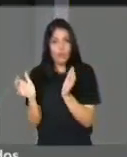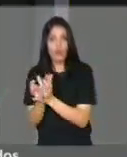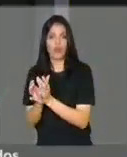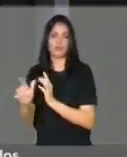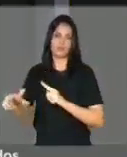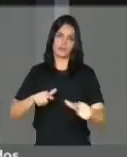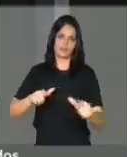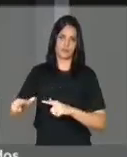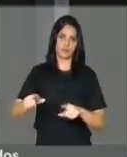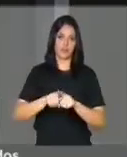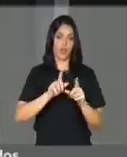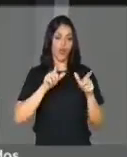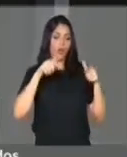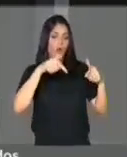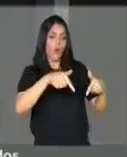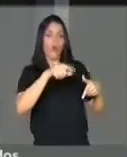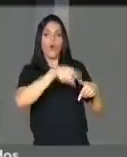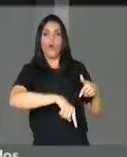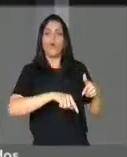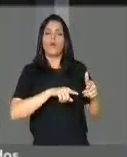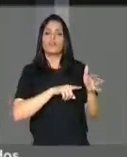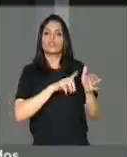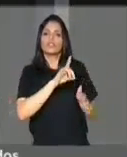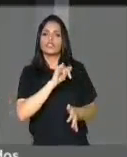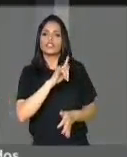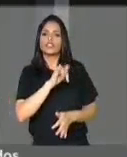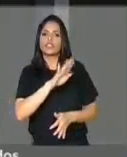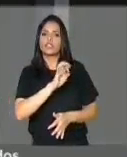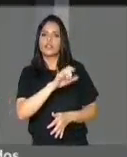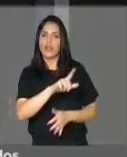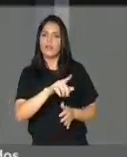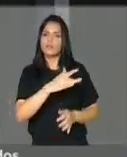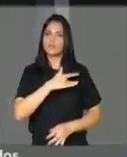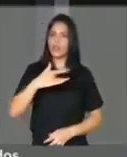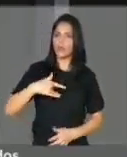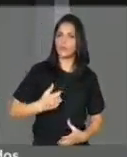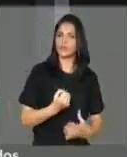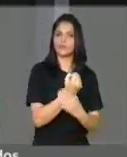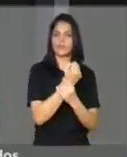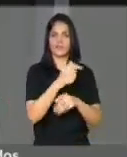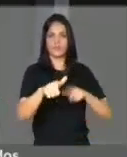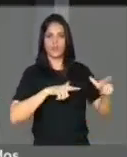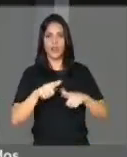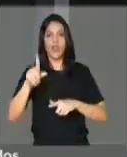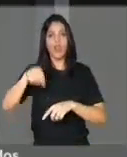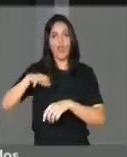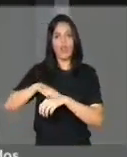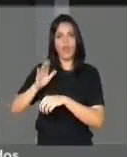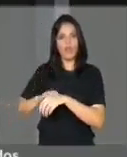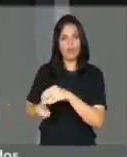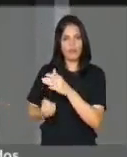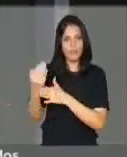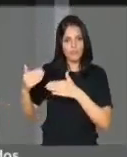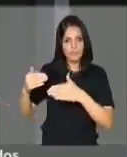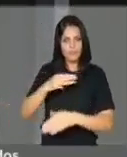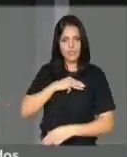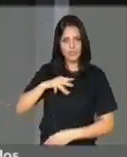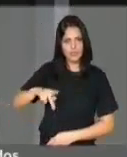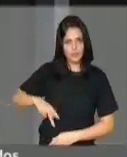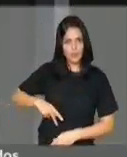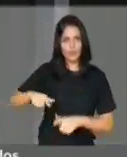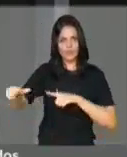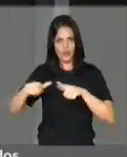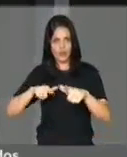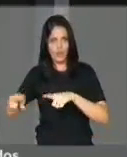O Observatório Digital de Saúde e Segurança no Trabalho, iniciativa de cooperação internacional entre o Ministério Público do